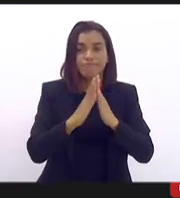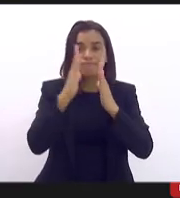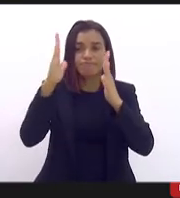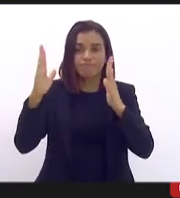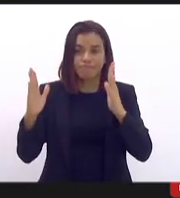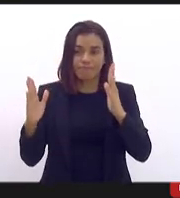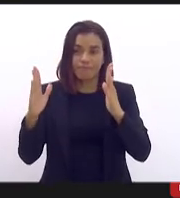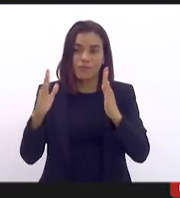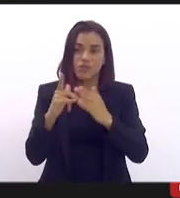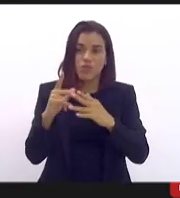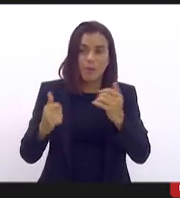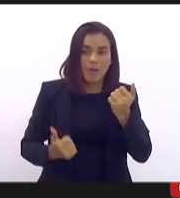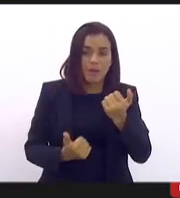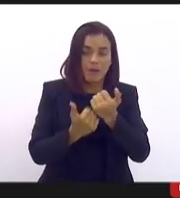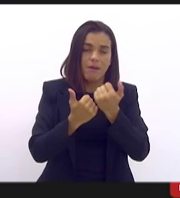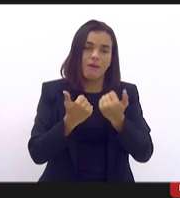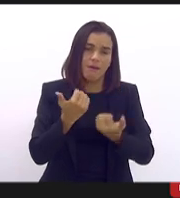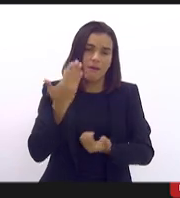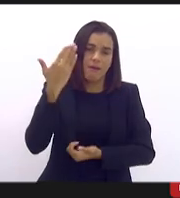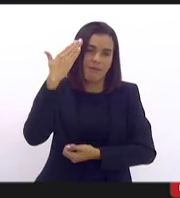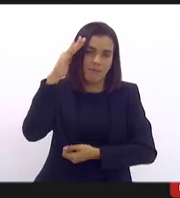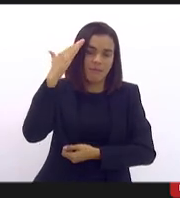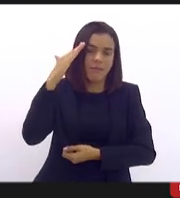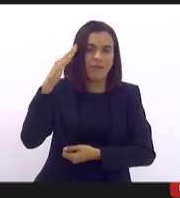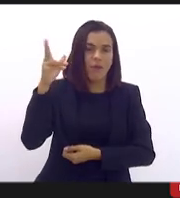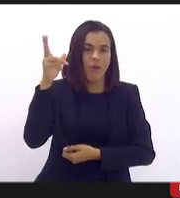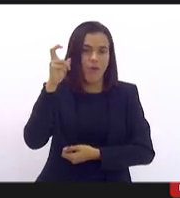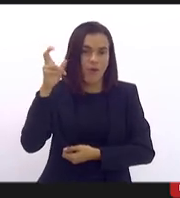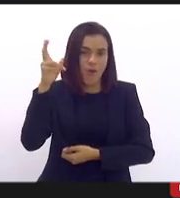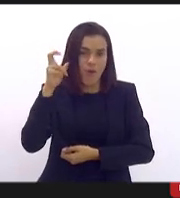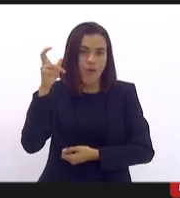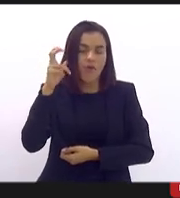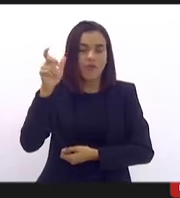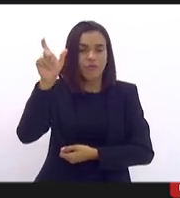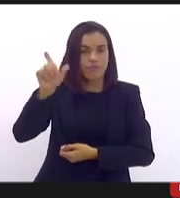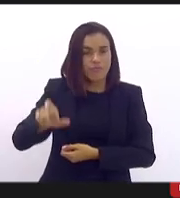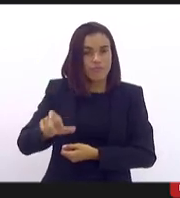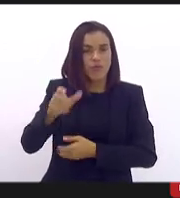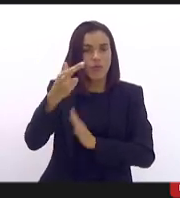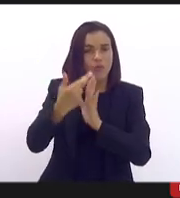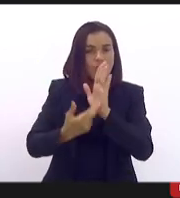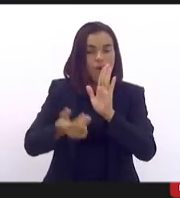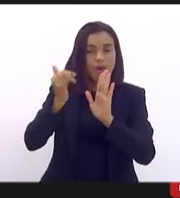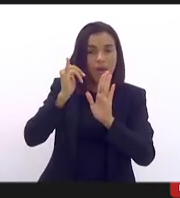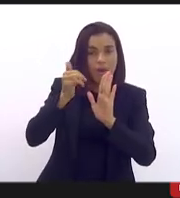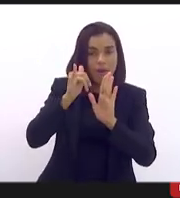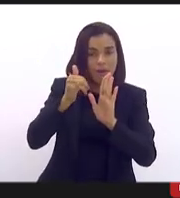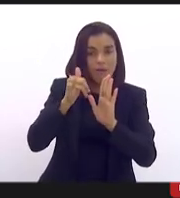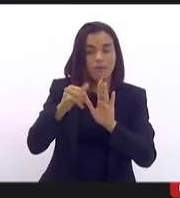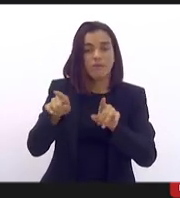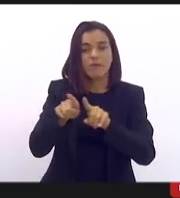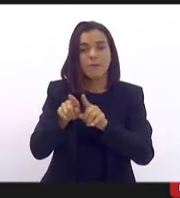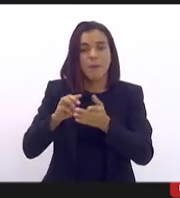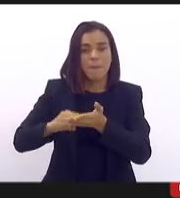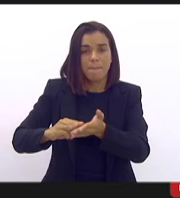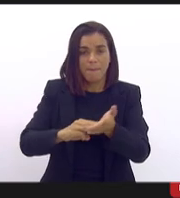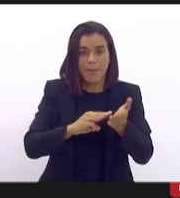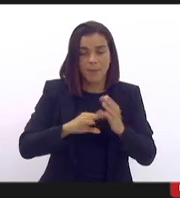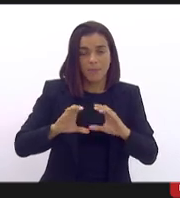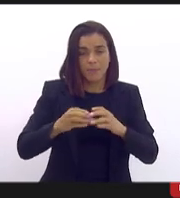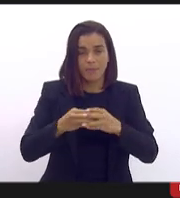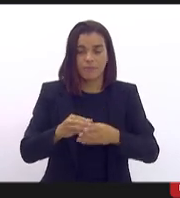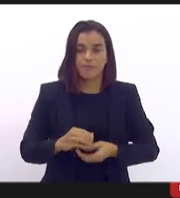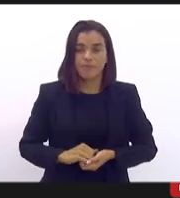aí a lógica, ouvindo, evidentemente, o relator e os demais membros da comissão